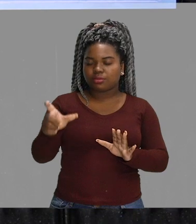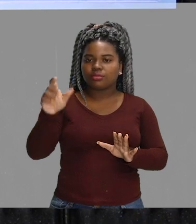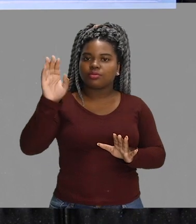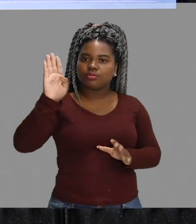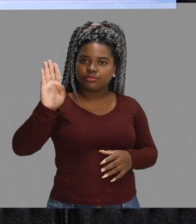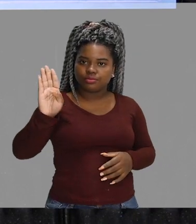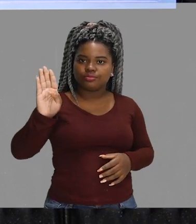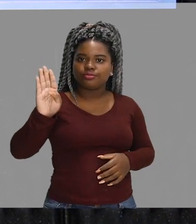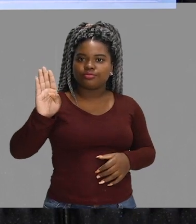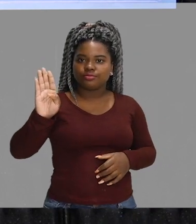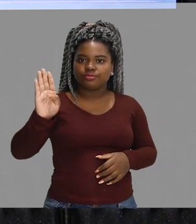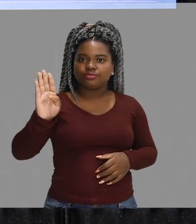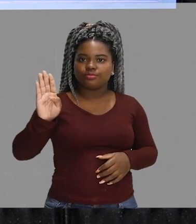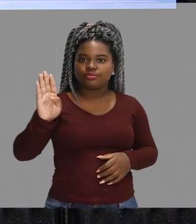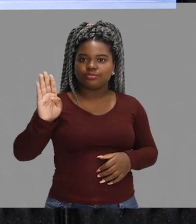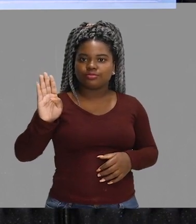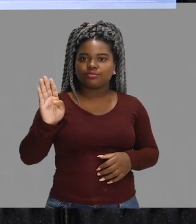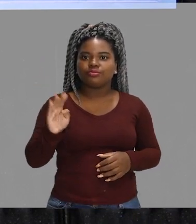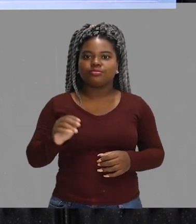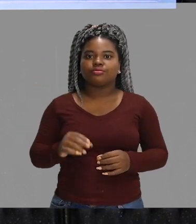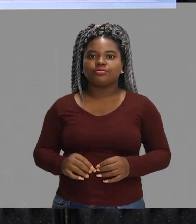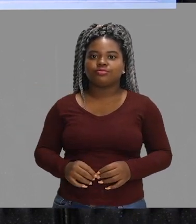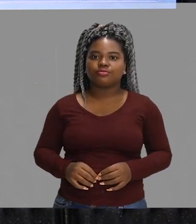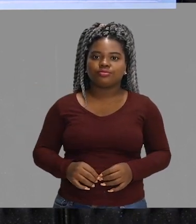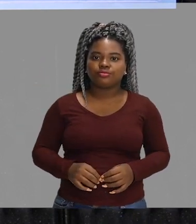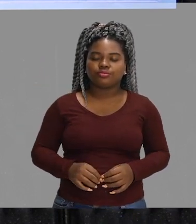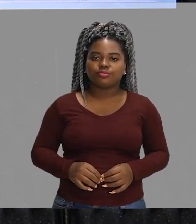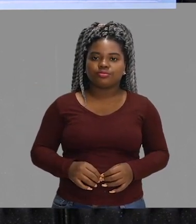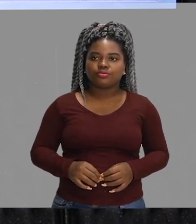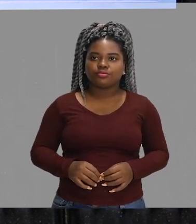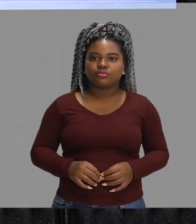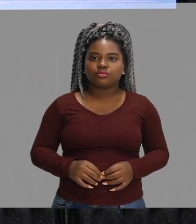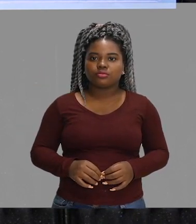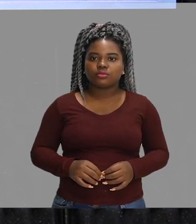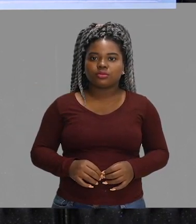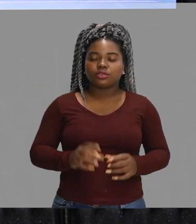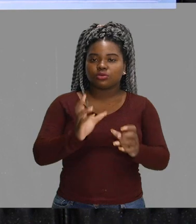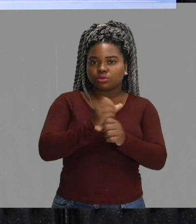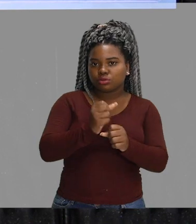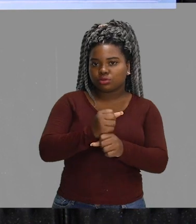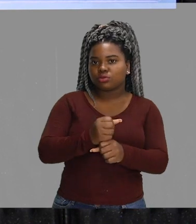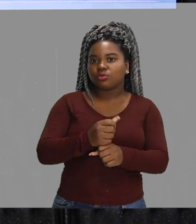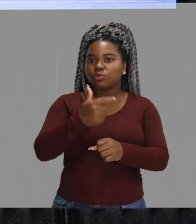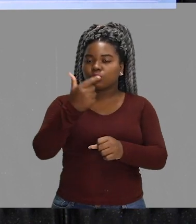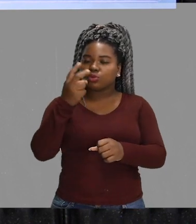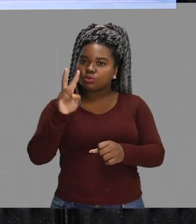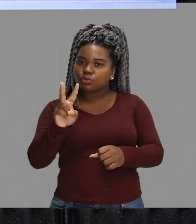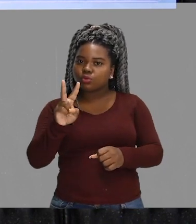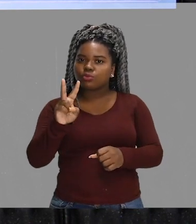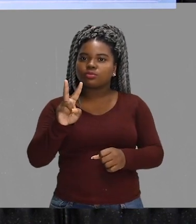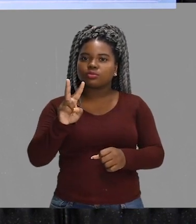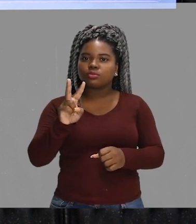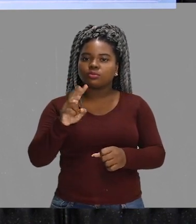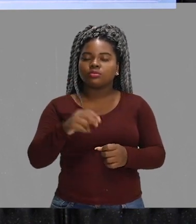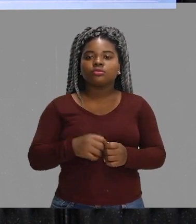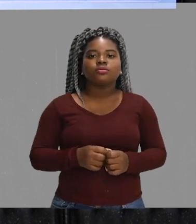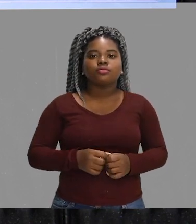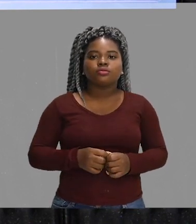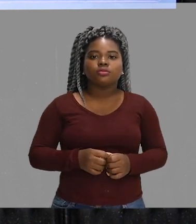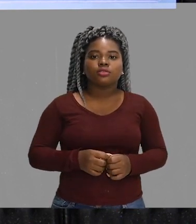3 camadas eletrônicas. Camada K, camada L e camada M. O seu elétron